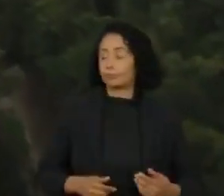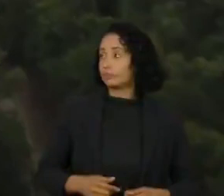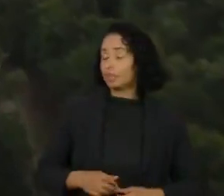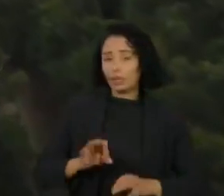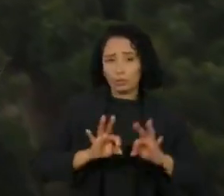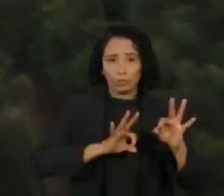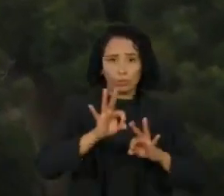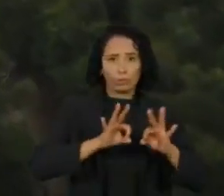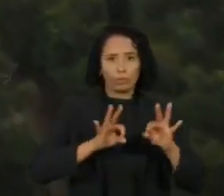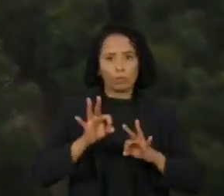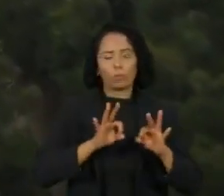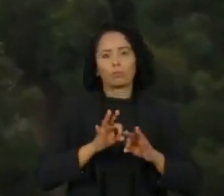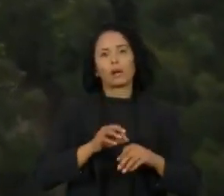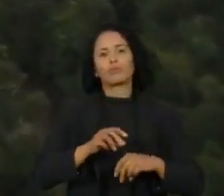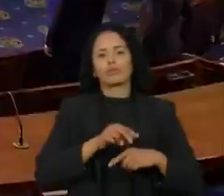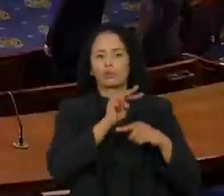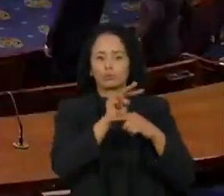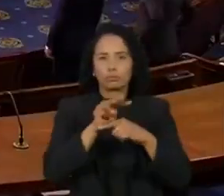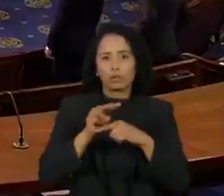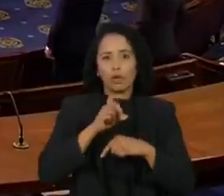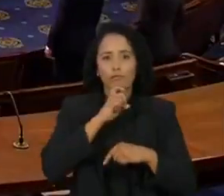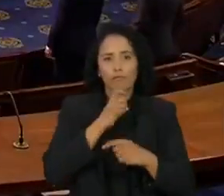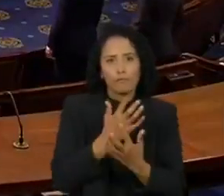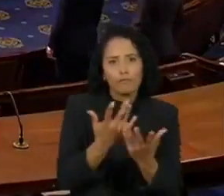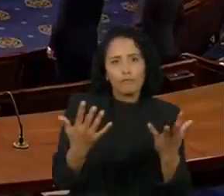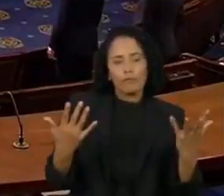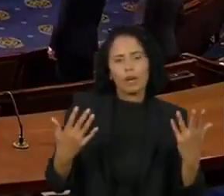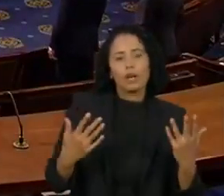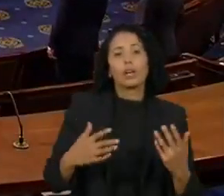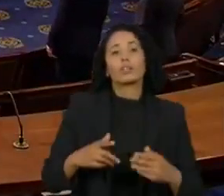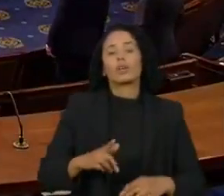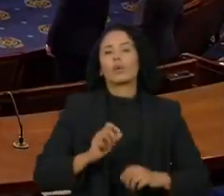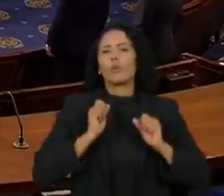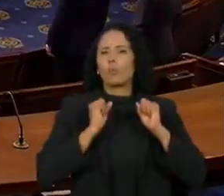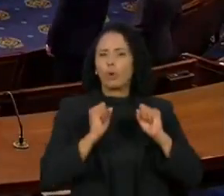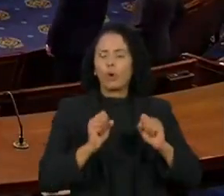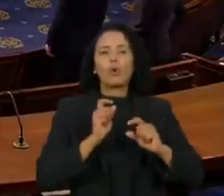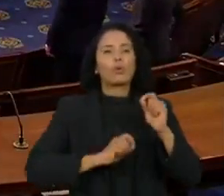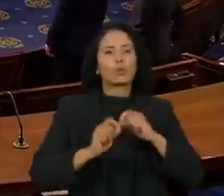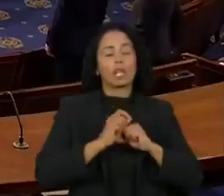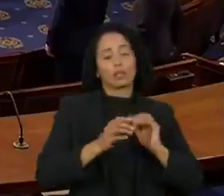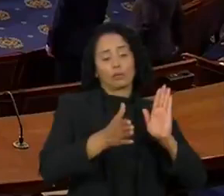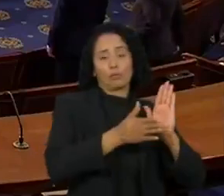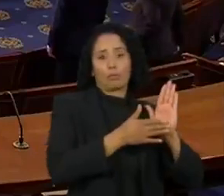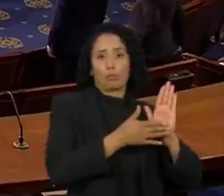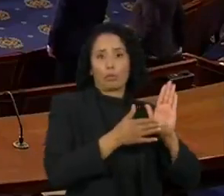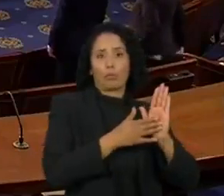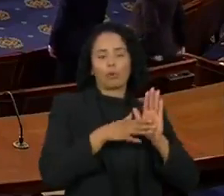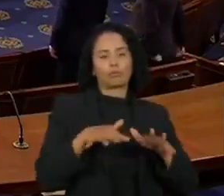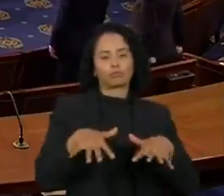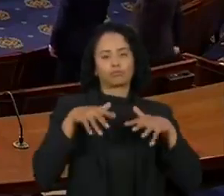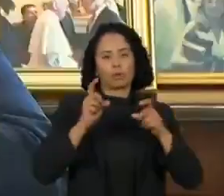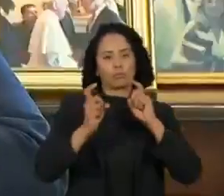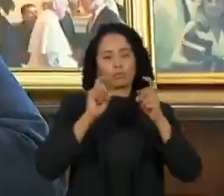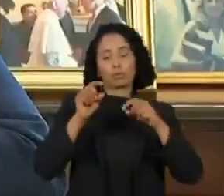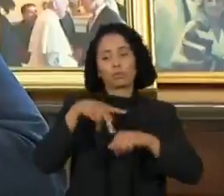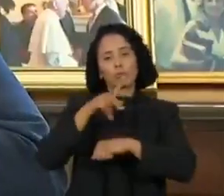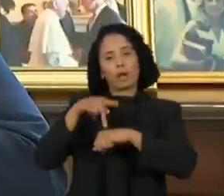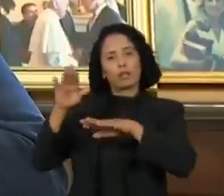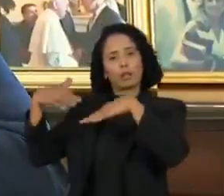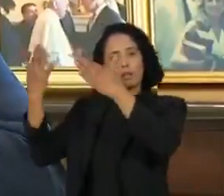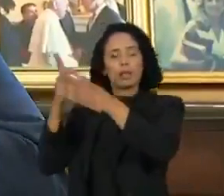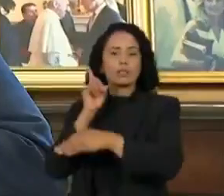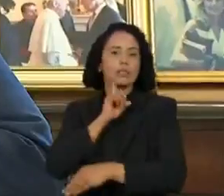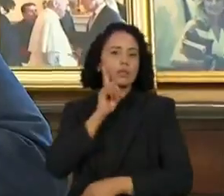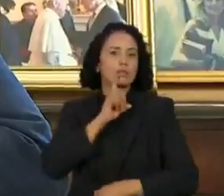recuperação verde, nome dado ao programa, foi inspirado numa proposta produzida por congressistas dos Estados Unidos e